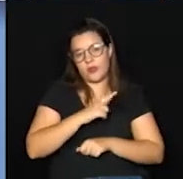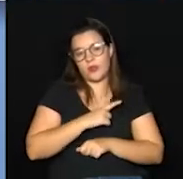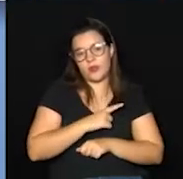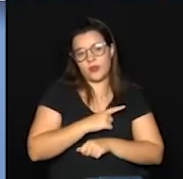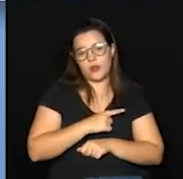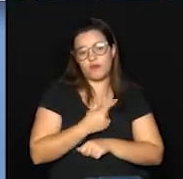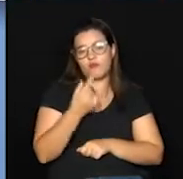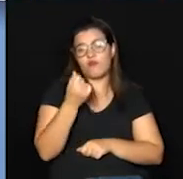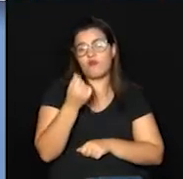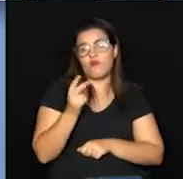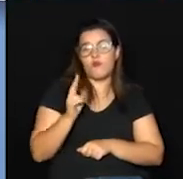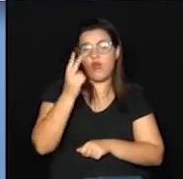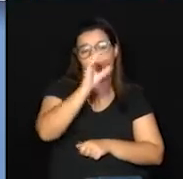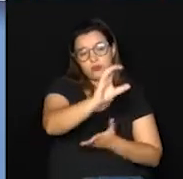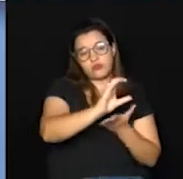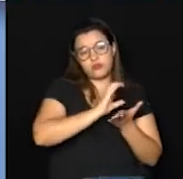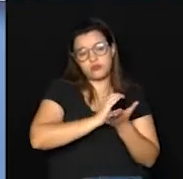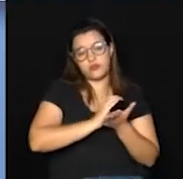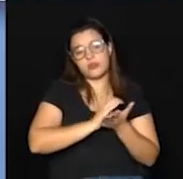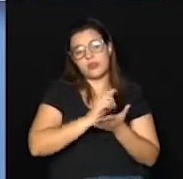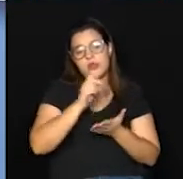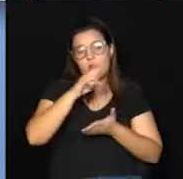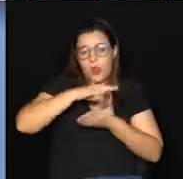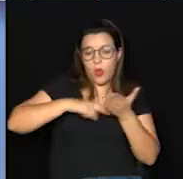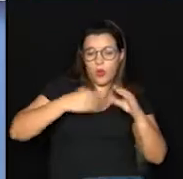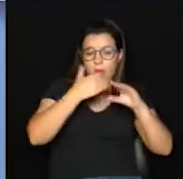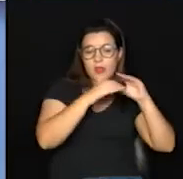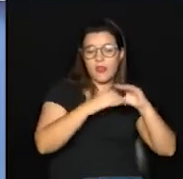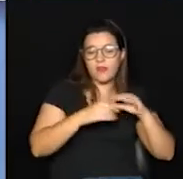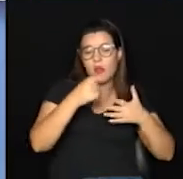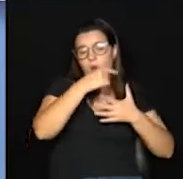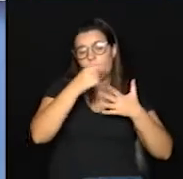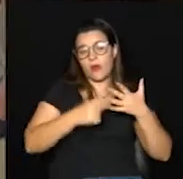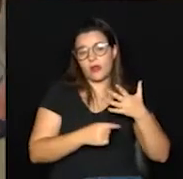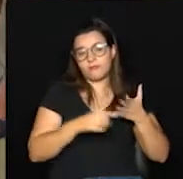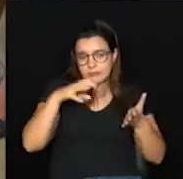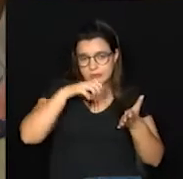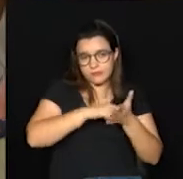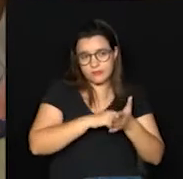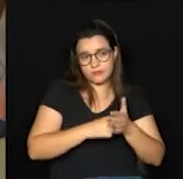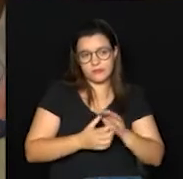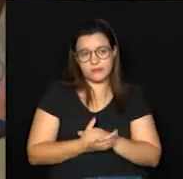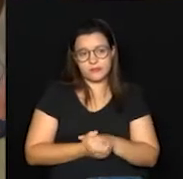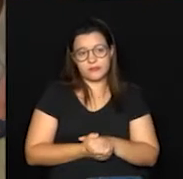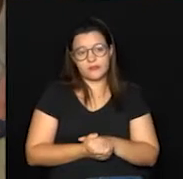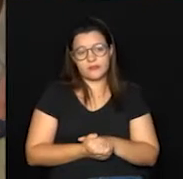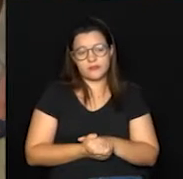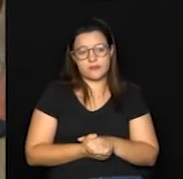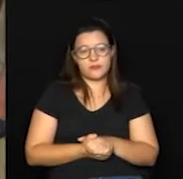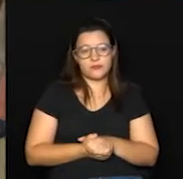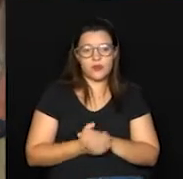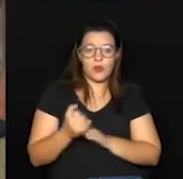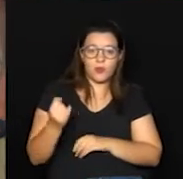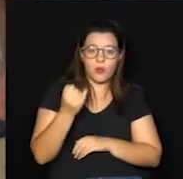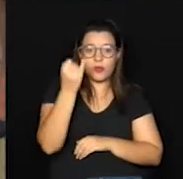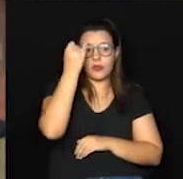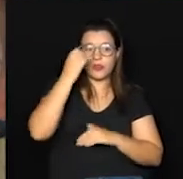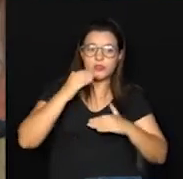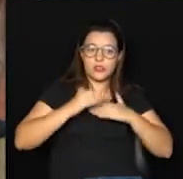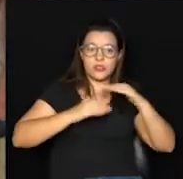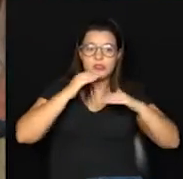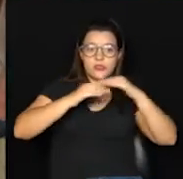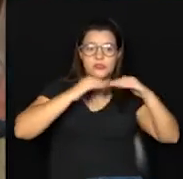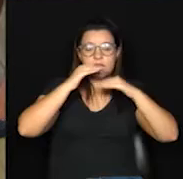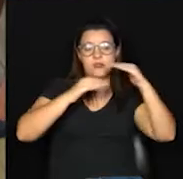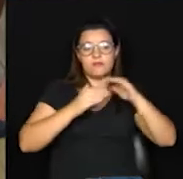essa premiação, o que você tem que enviar. Corra logo lá para aquele site. E é importantíssimo, né, para o desenvolvimento aí